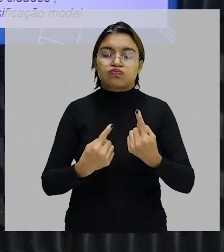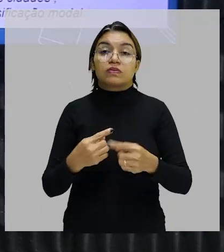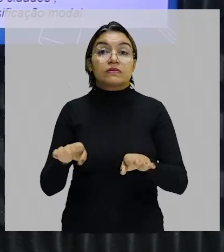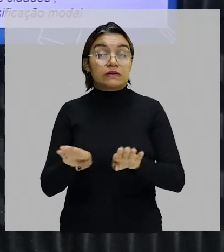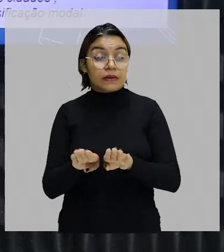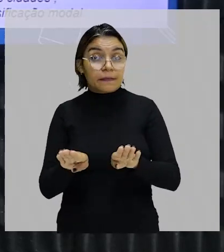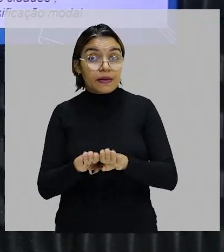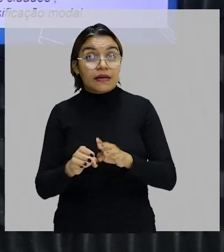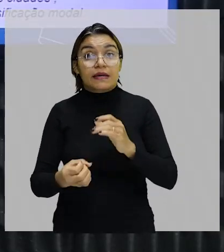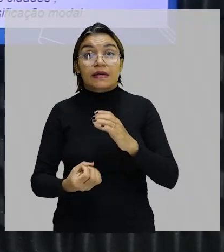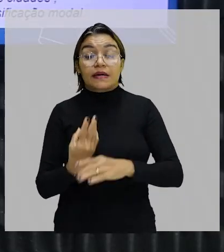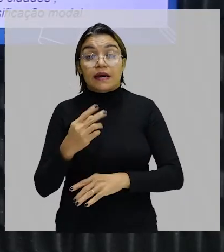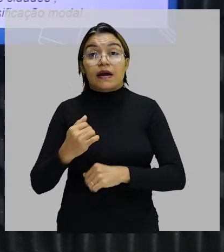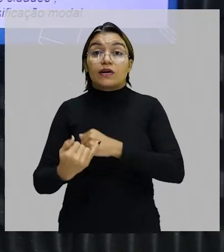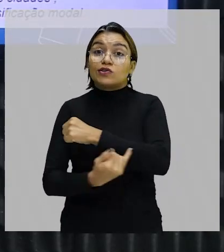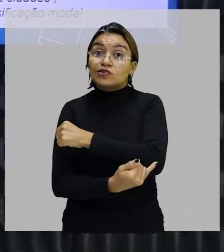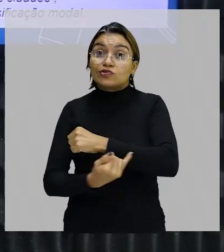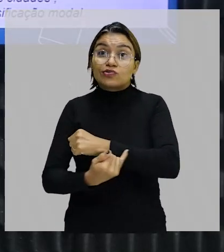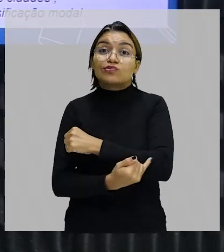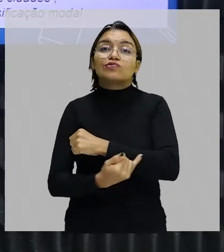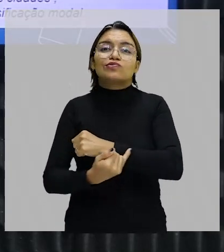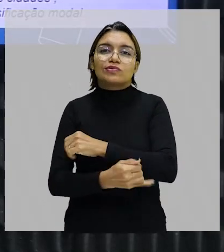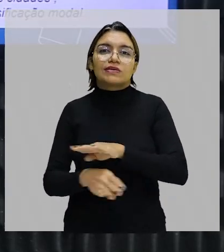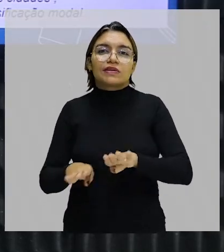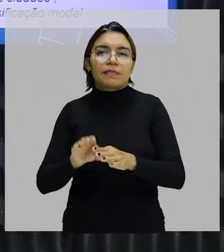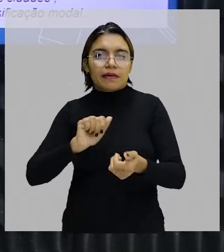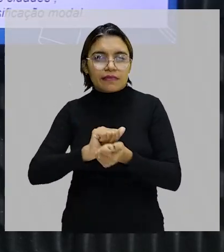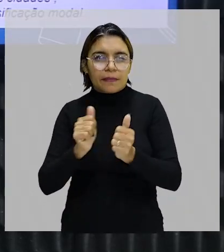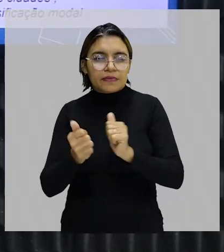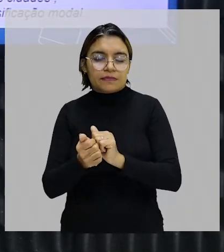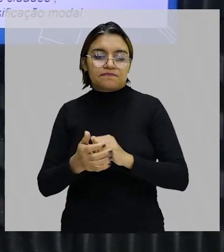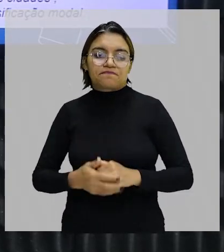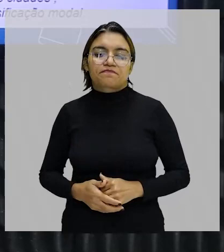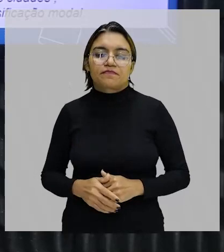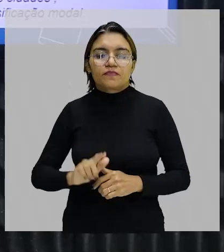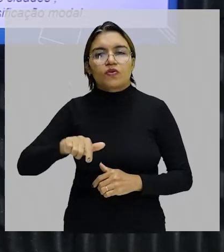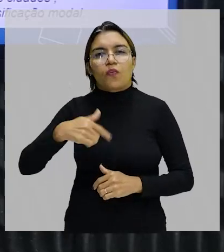também diversificar a modalidade de transporte. Então, galera, para essas